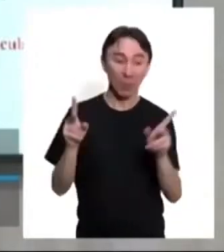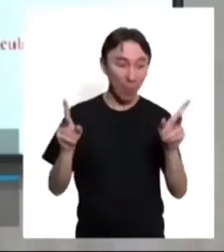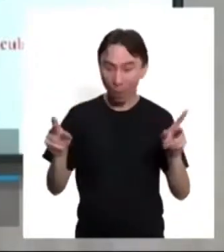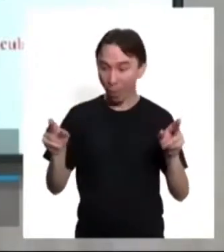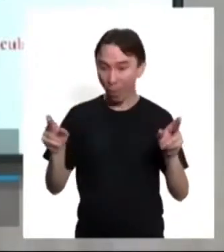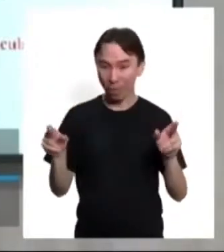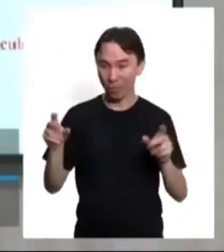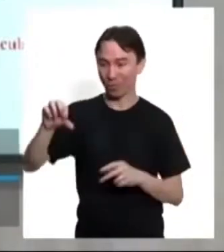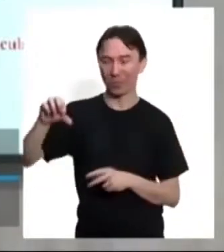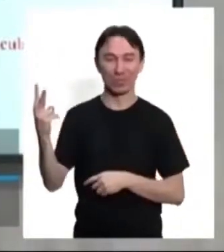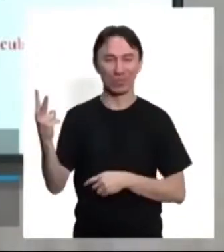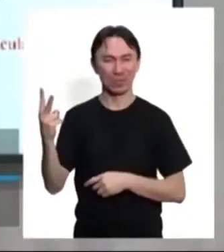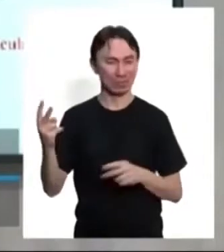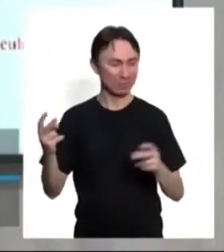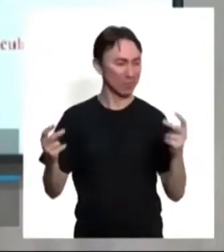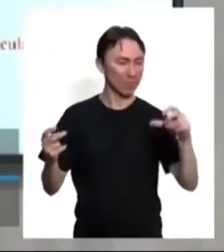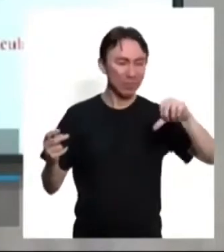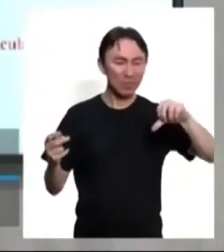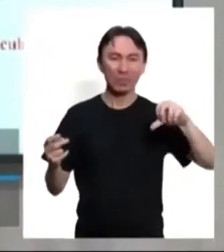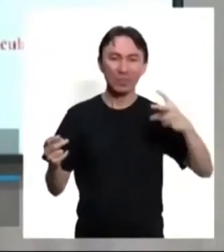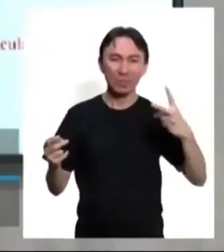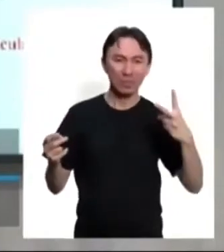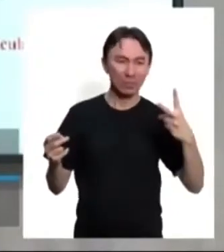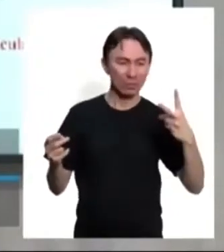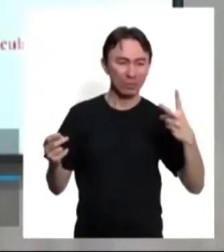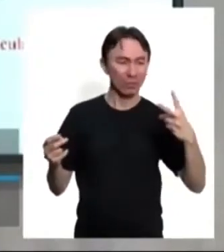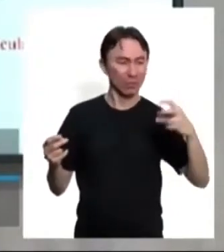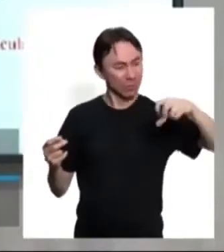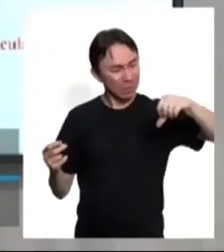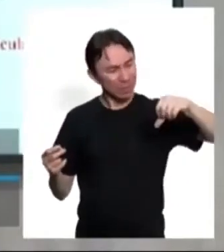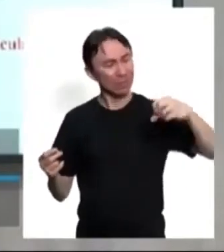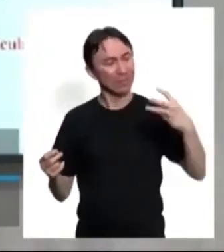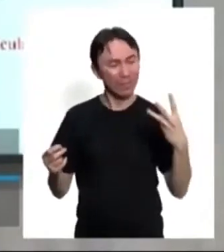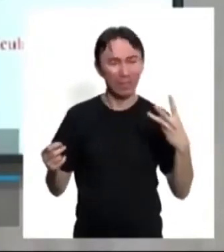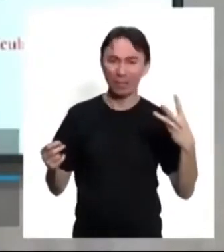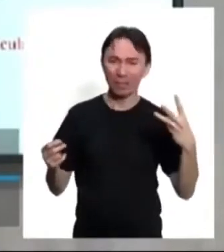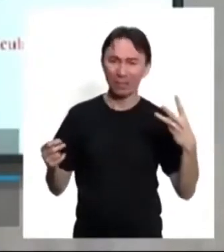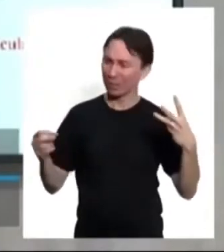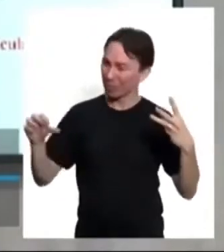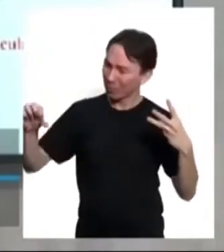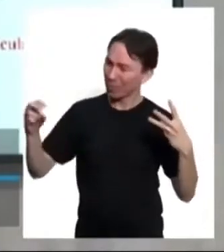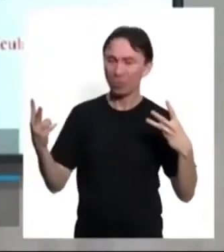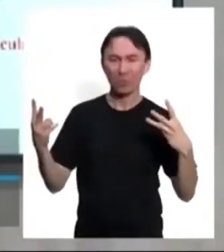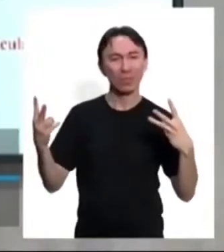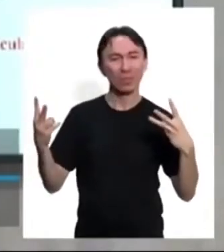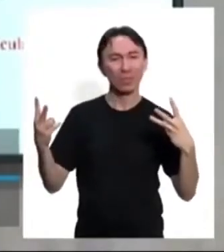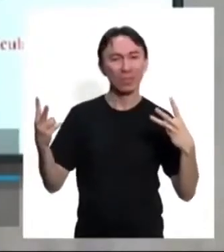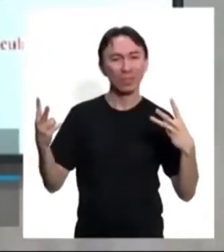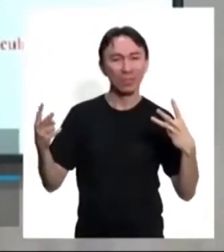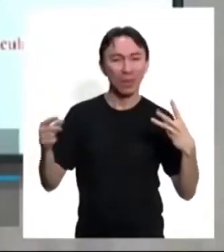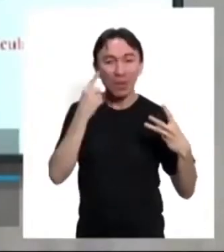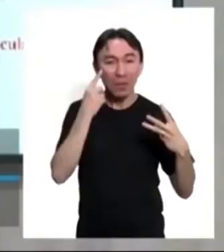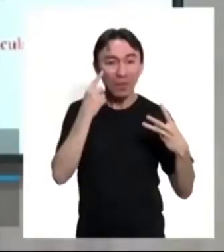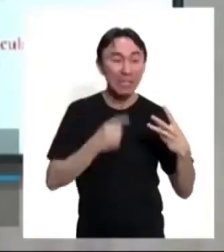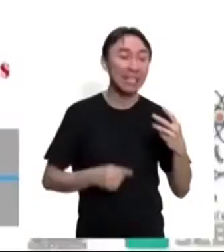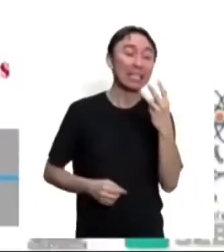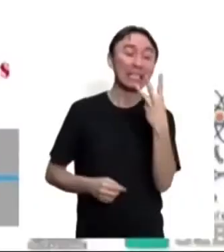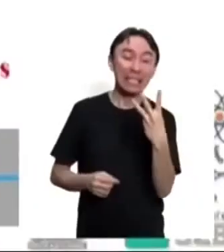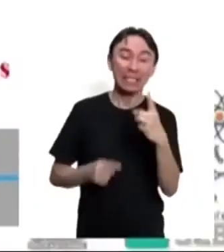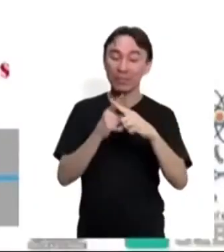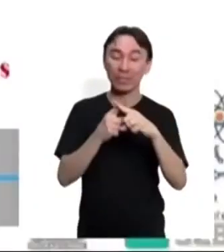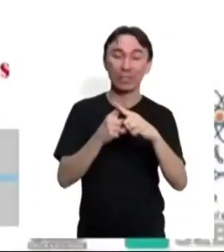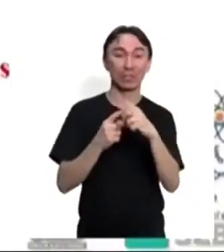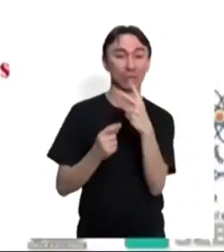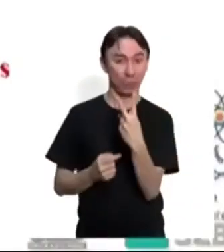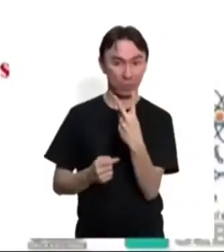lado. Mas como que 93 vai ser igual a 92, né? Olha só. Você emitiu 3 vezes 2, 6, olha